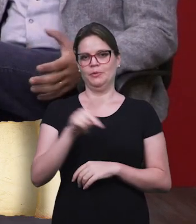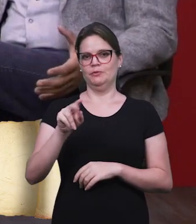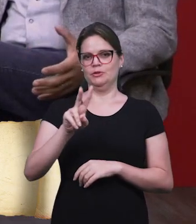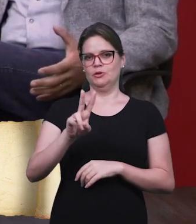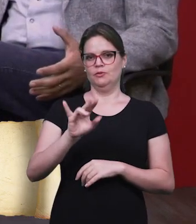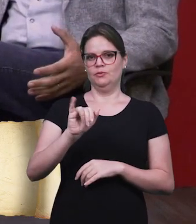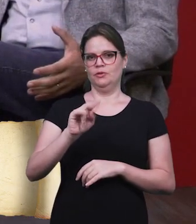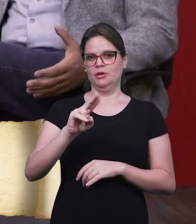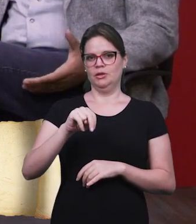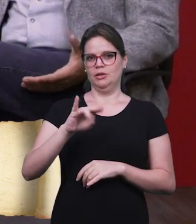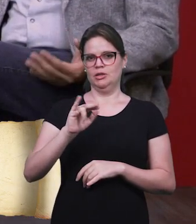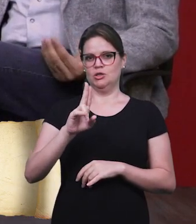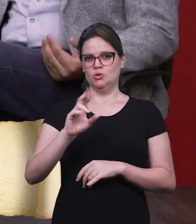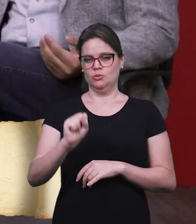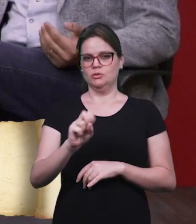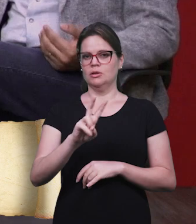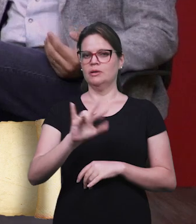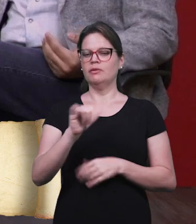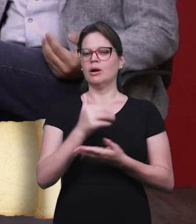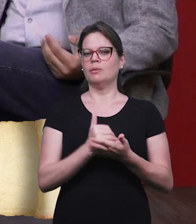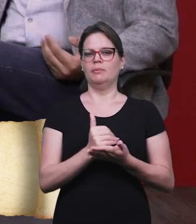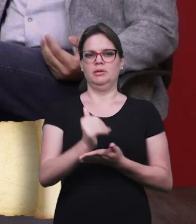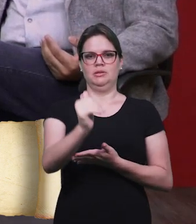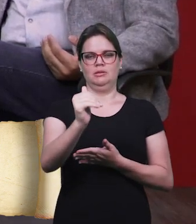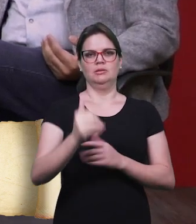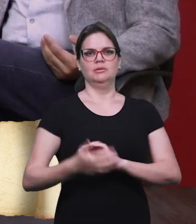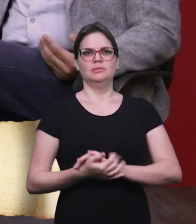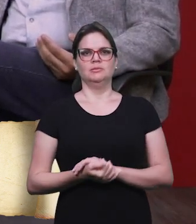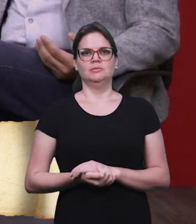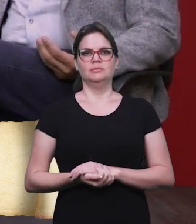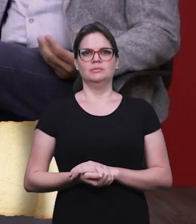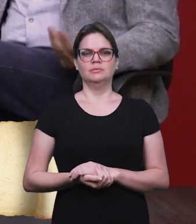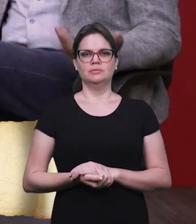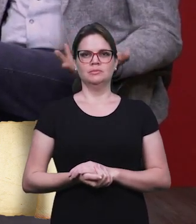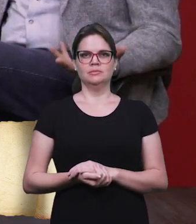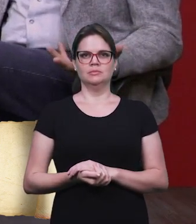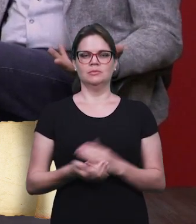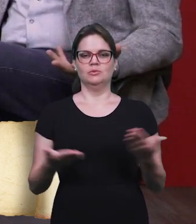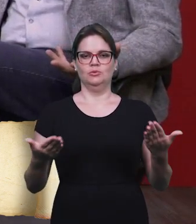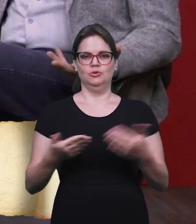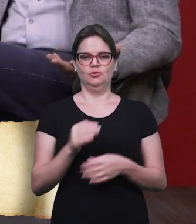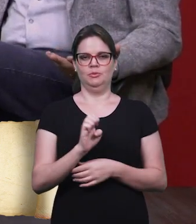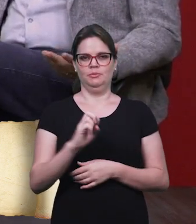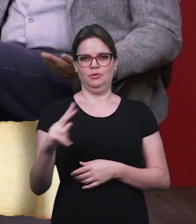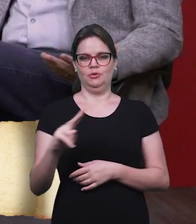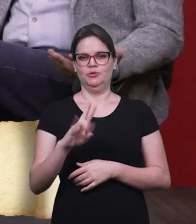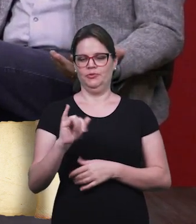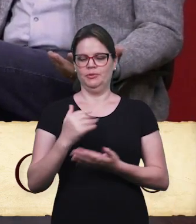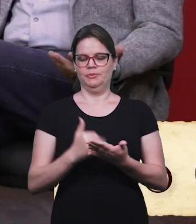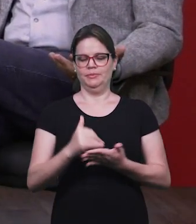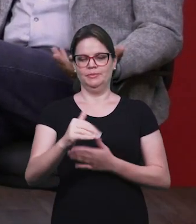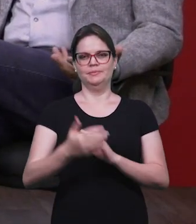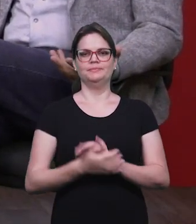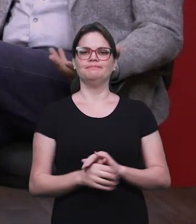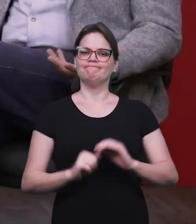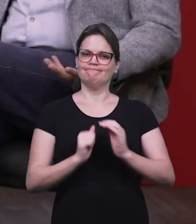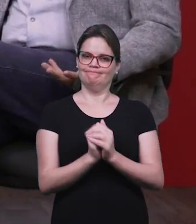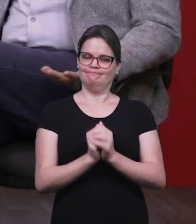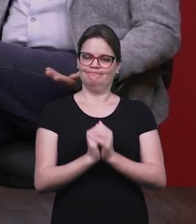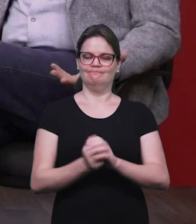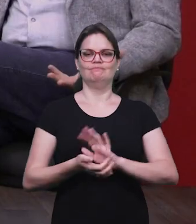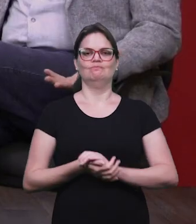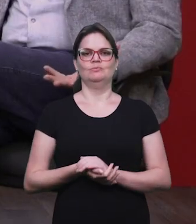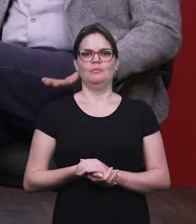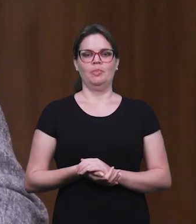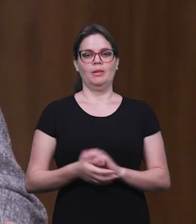meus irmãos. Vamos então recordar que nós introduzimos o assunto Cartas de Paulo